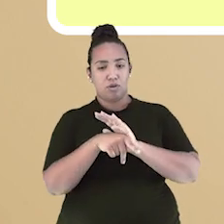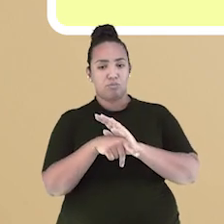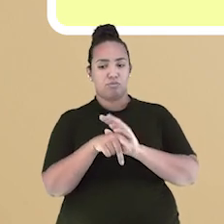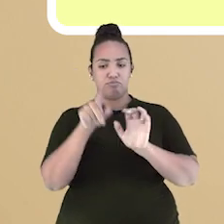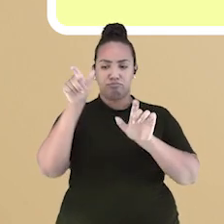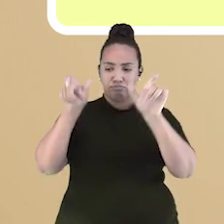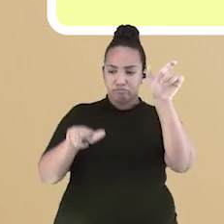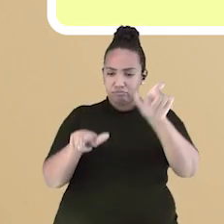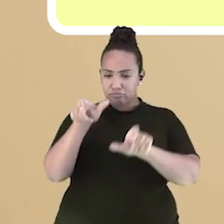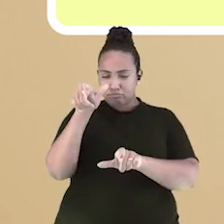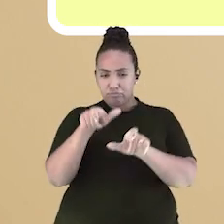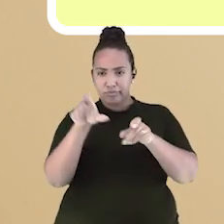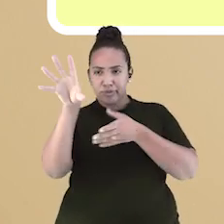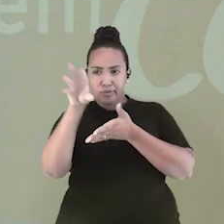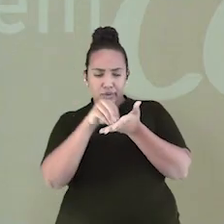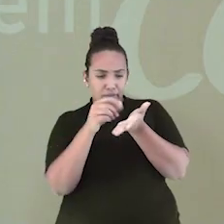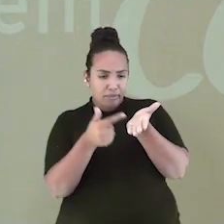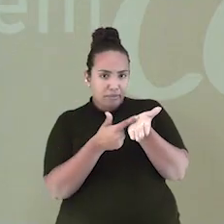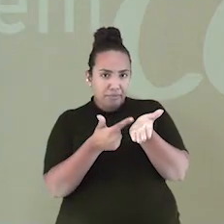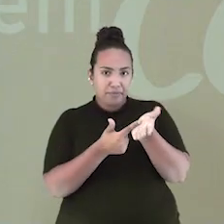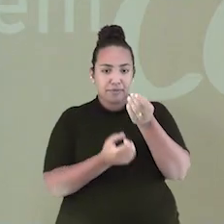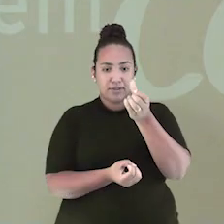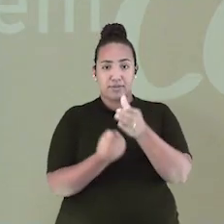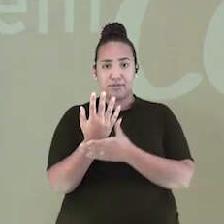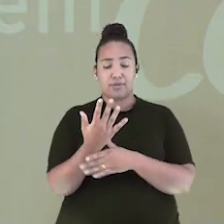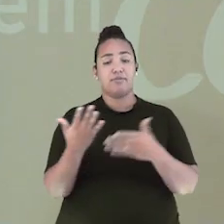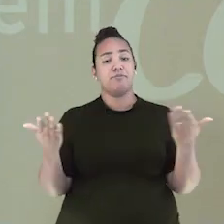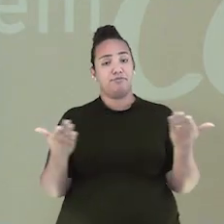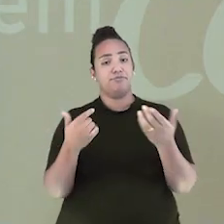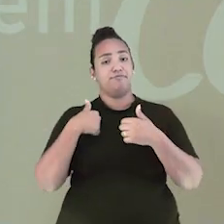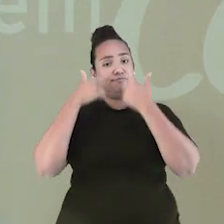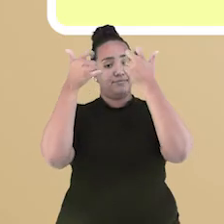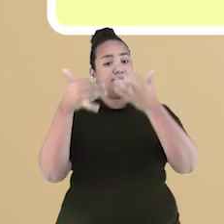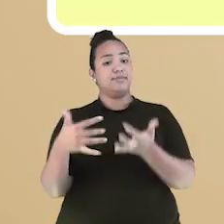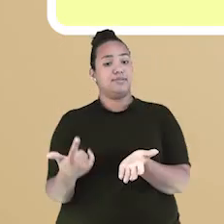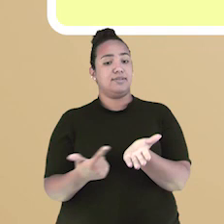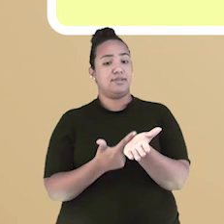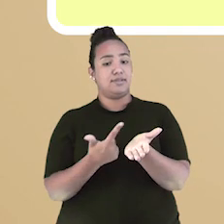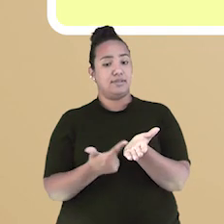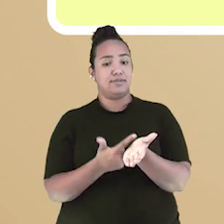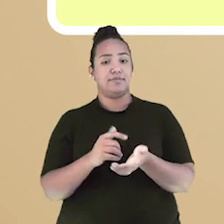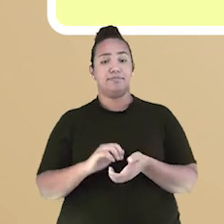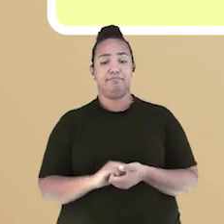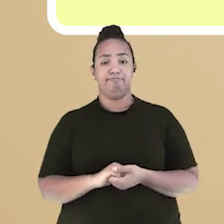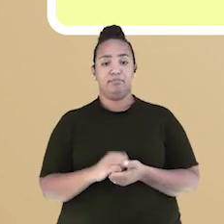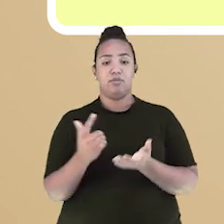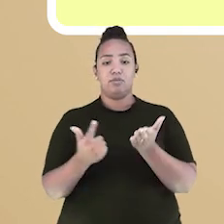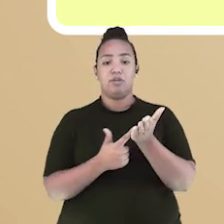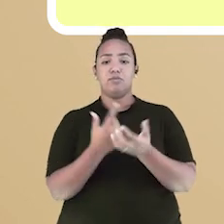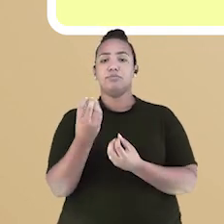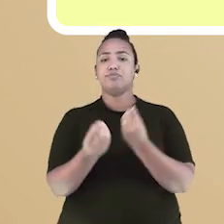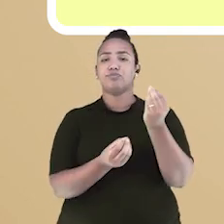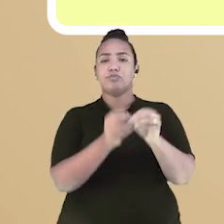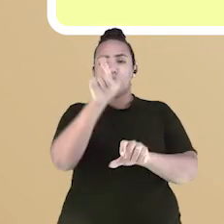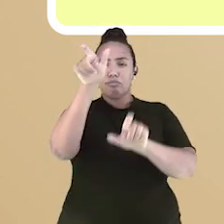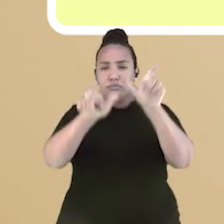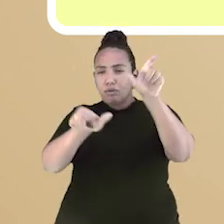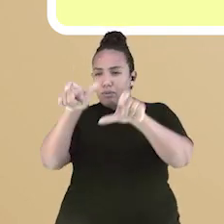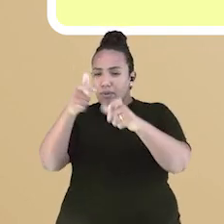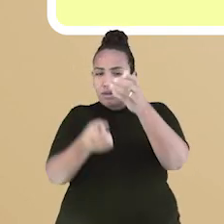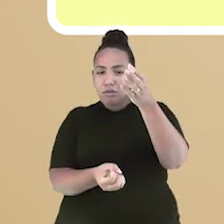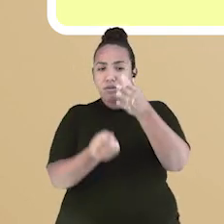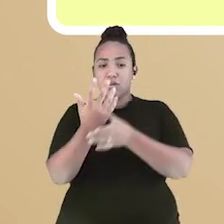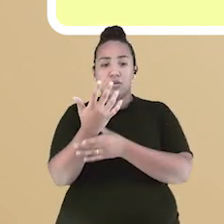mais importantes da atualidade. E é dessa obra que nós vamos falar agora. O livro A Origem das Espécies fala sobre a teoria